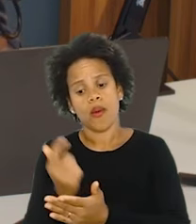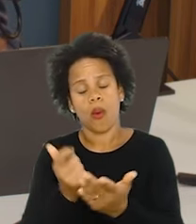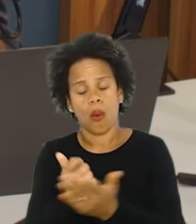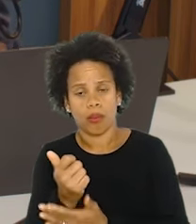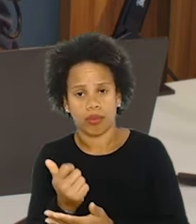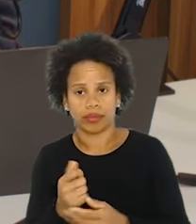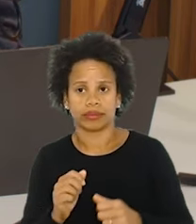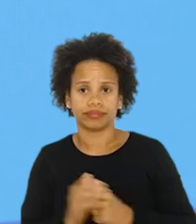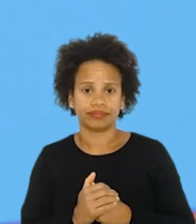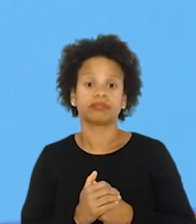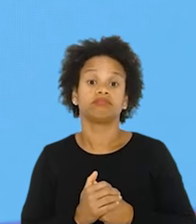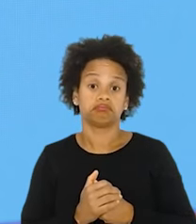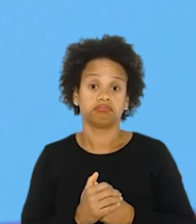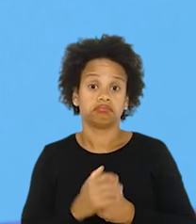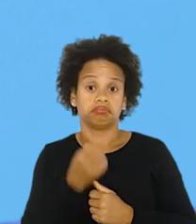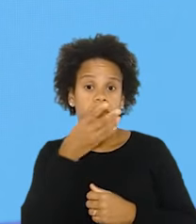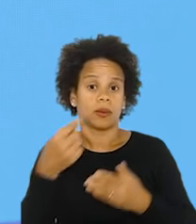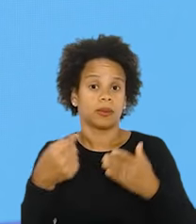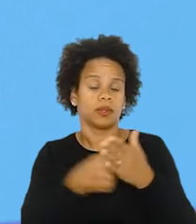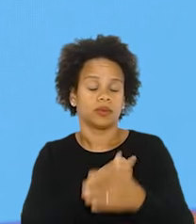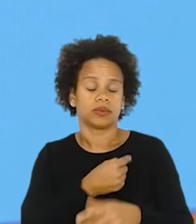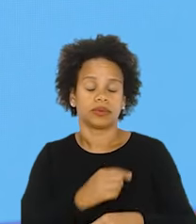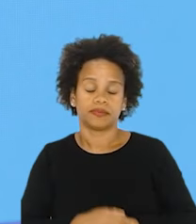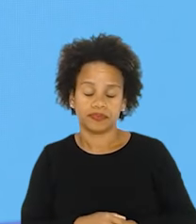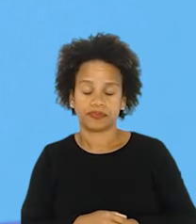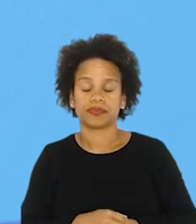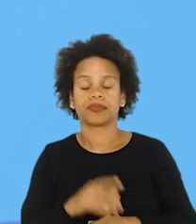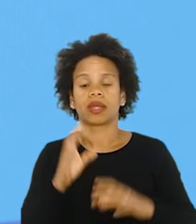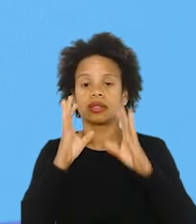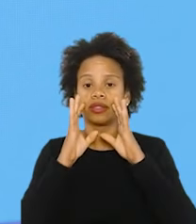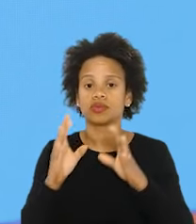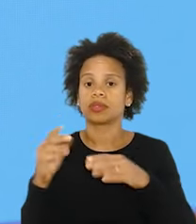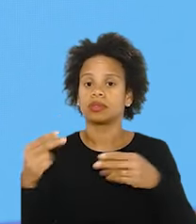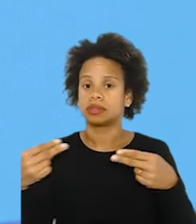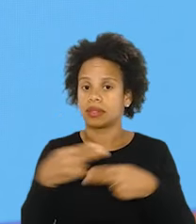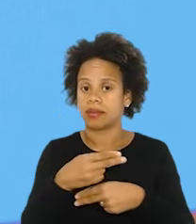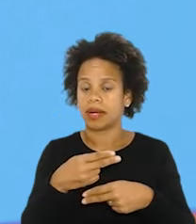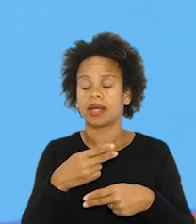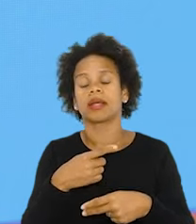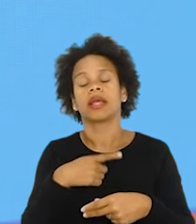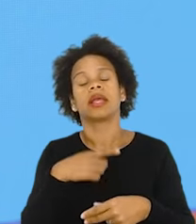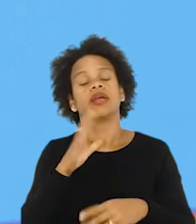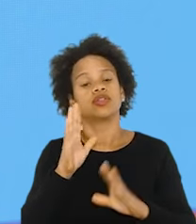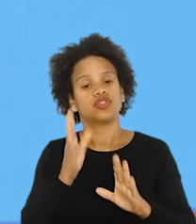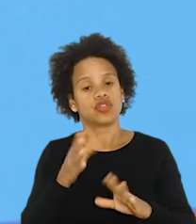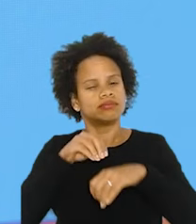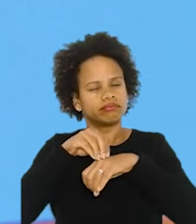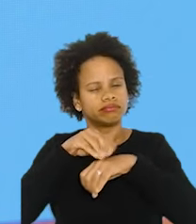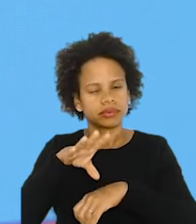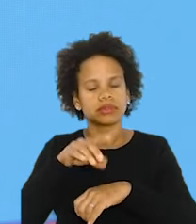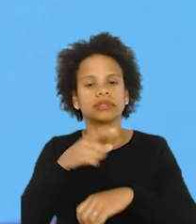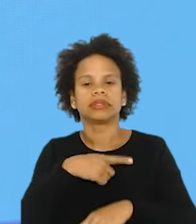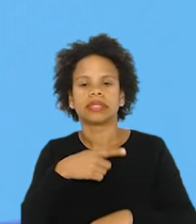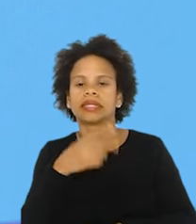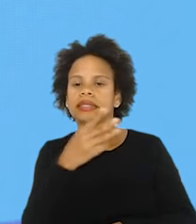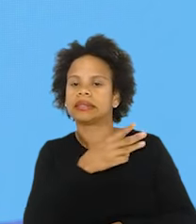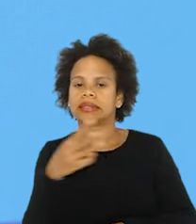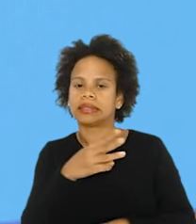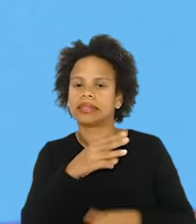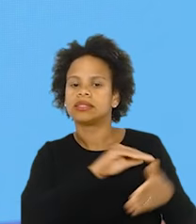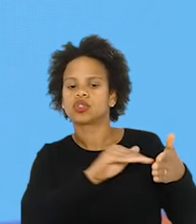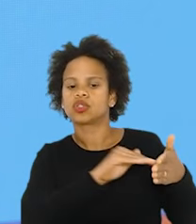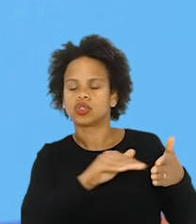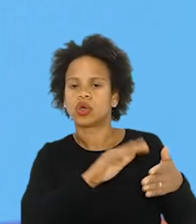de saída essa é uma ótima pergunta viu G nos atendimentos do sebrai Aliás já fica aqui um toque para você nós temos 33 escritórios